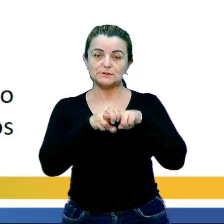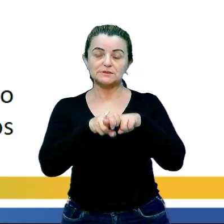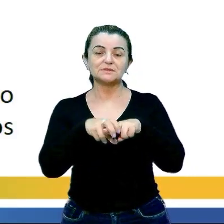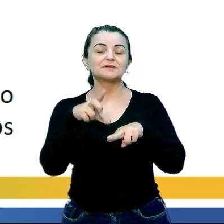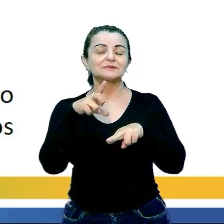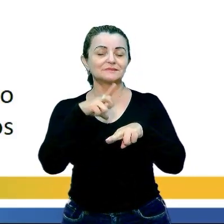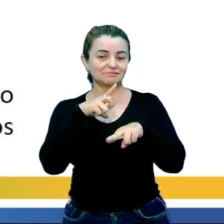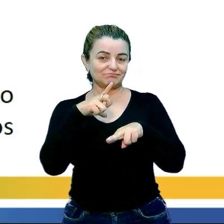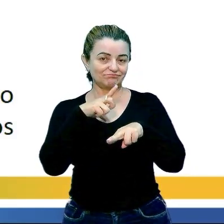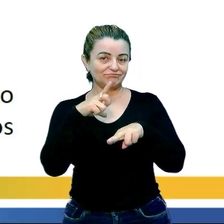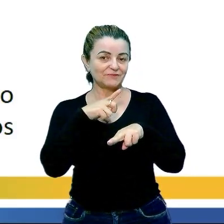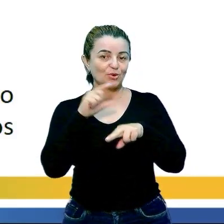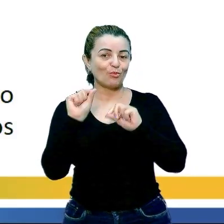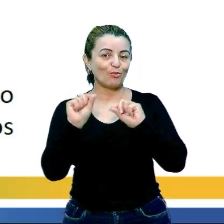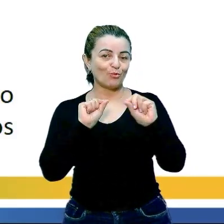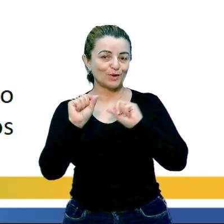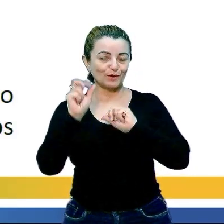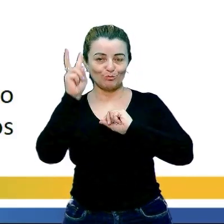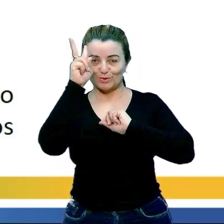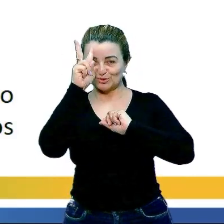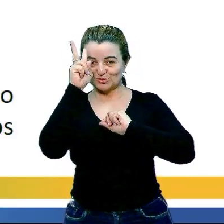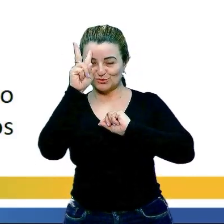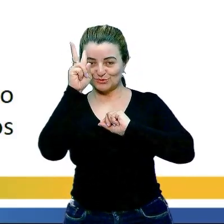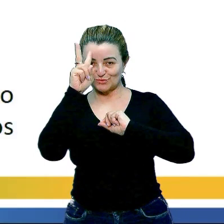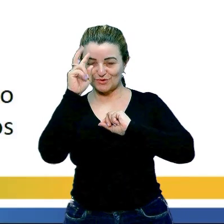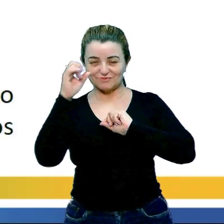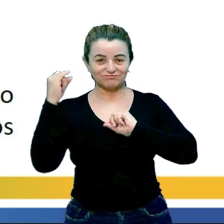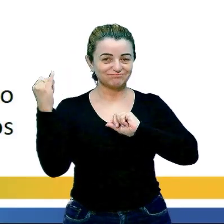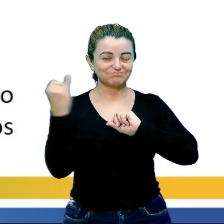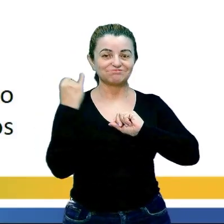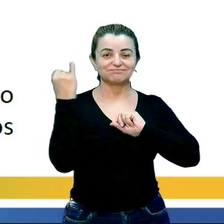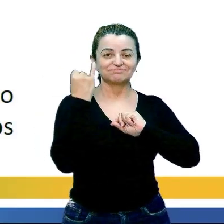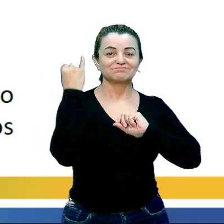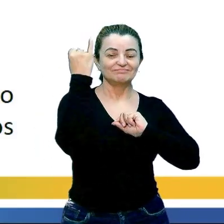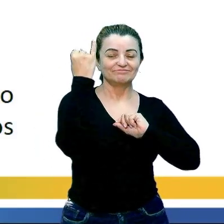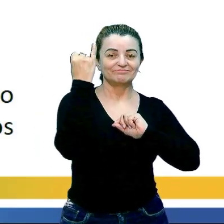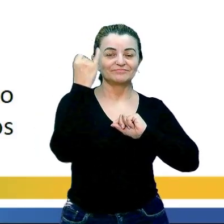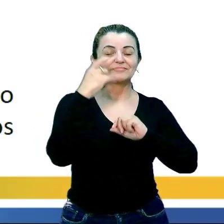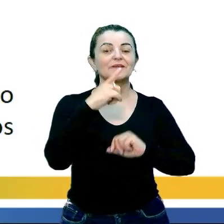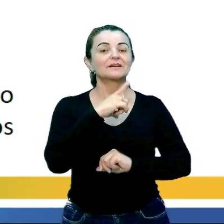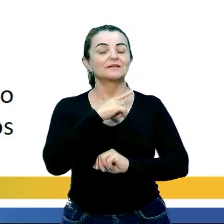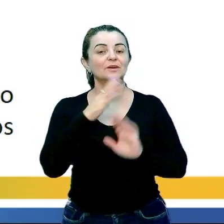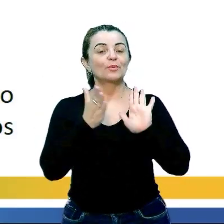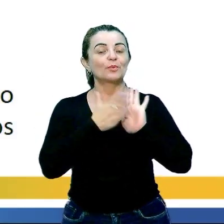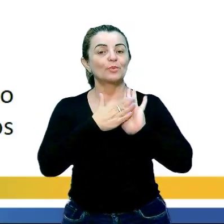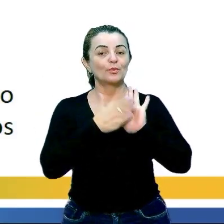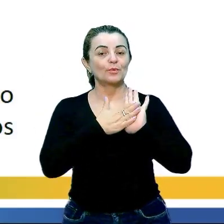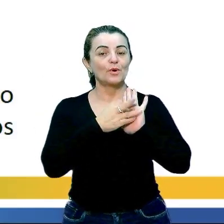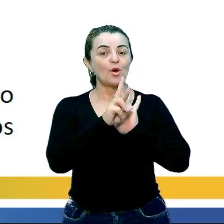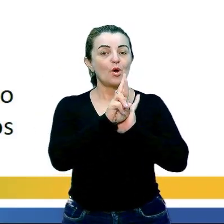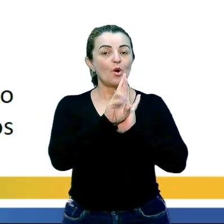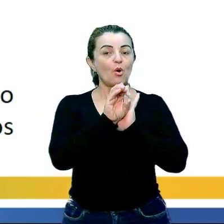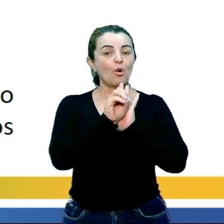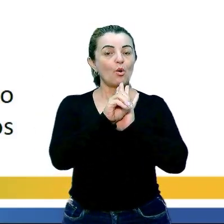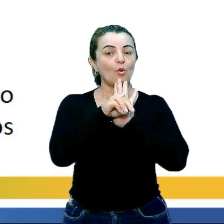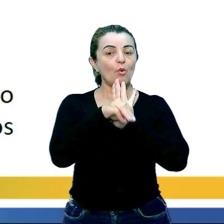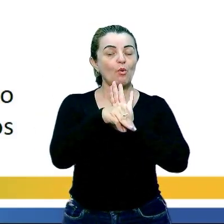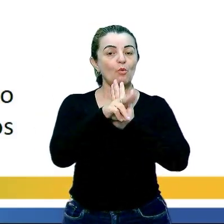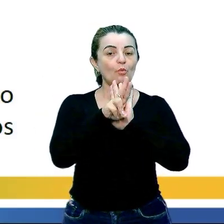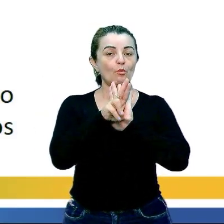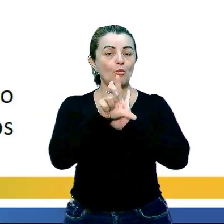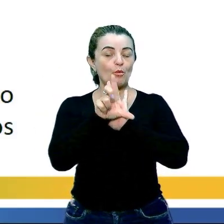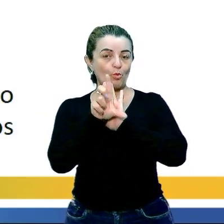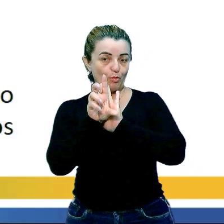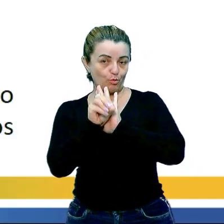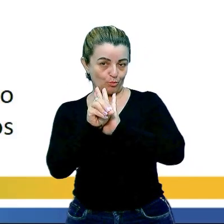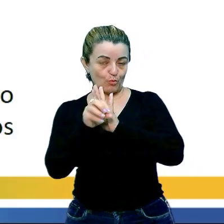grande papel na história de Roma antiga. E nós também temos que destacar, né, a figura de Rômulo Augusto, né,